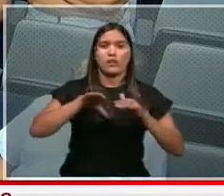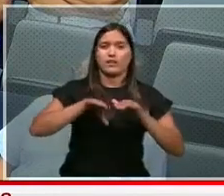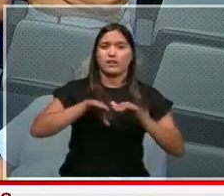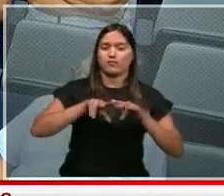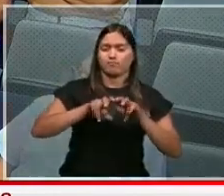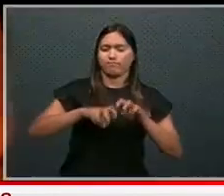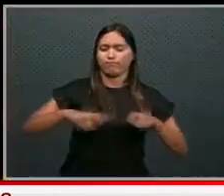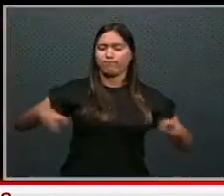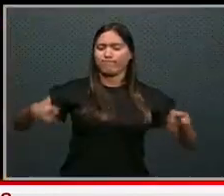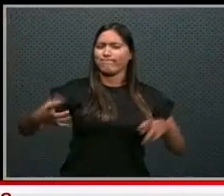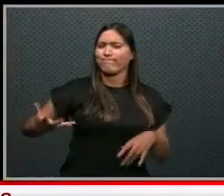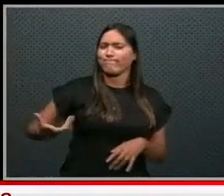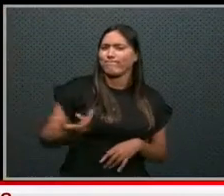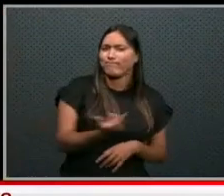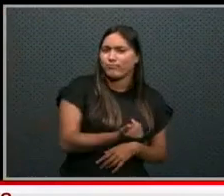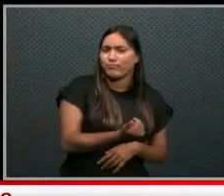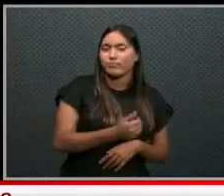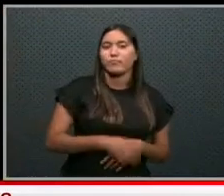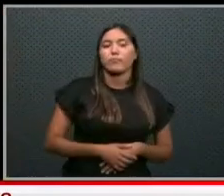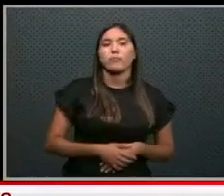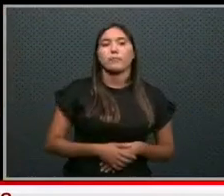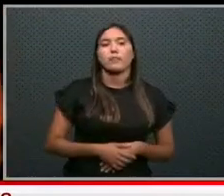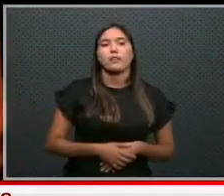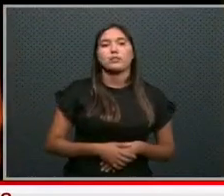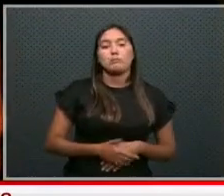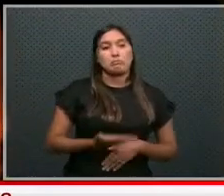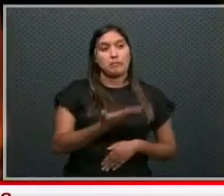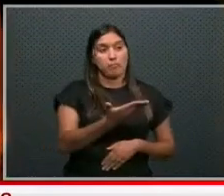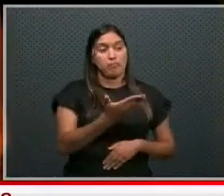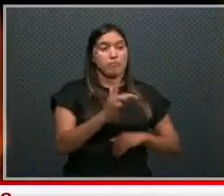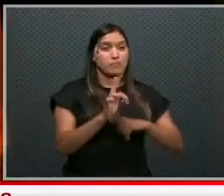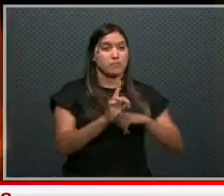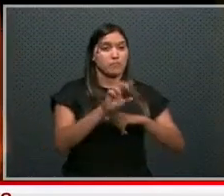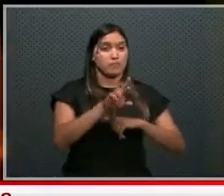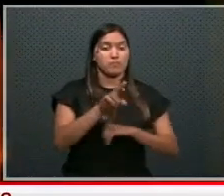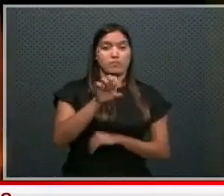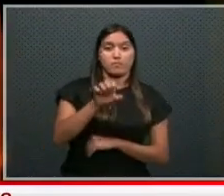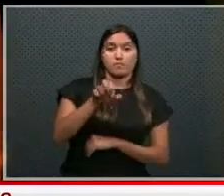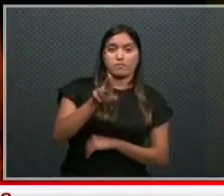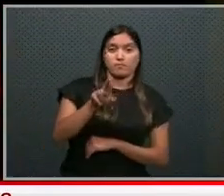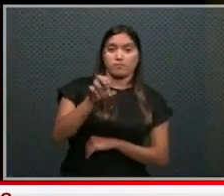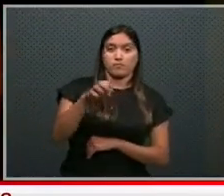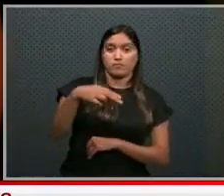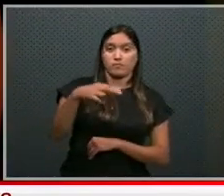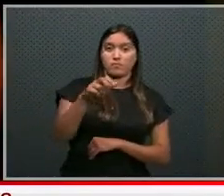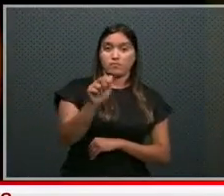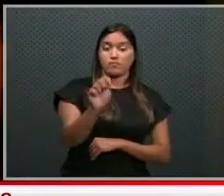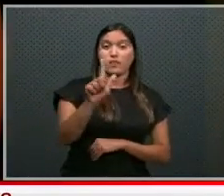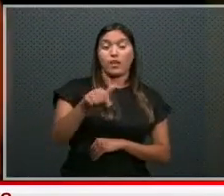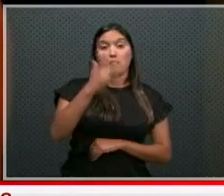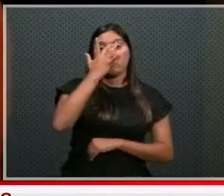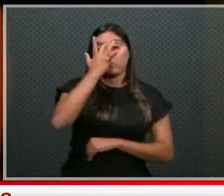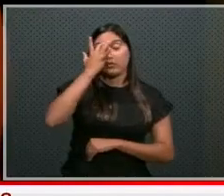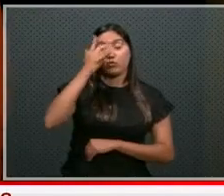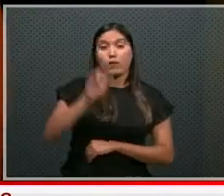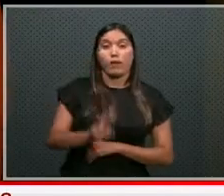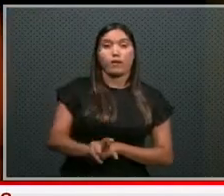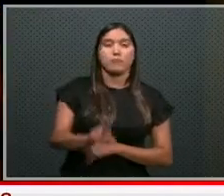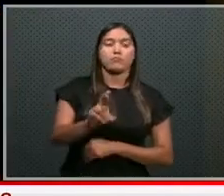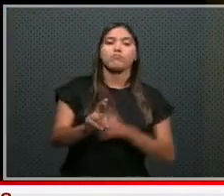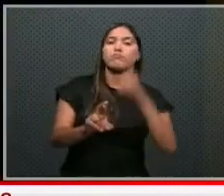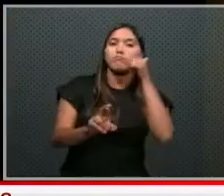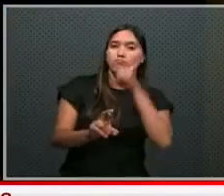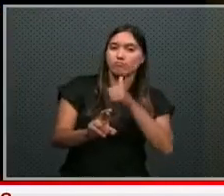brilhante primeiramente no nome da doutora Arena né como uma representante feminina também